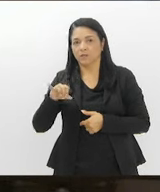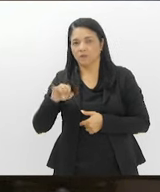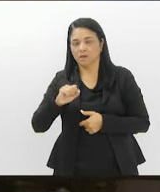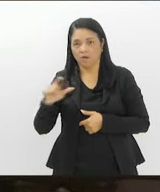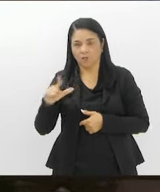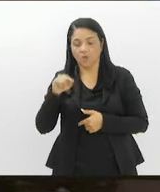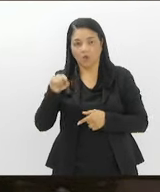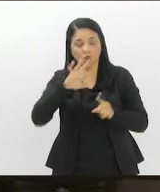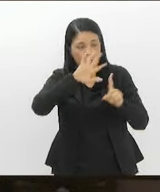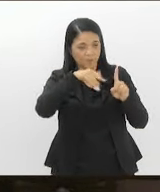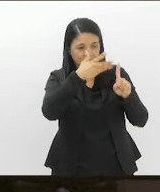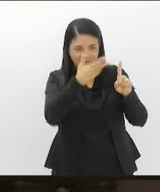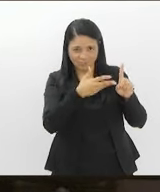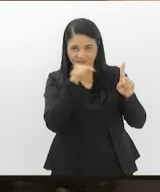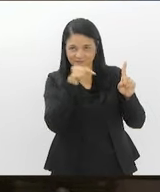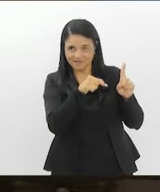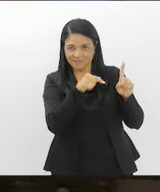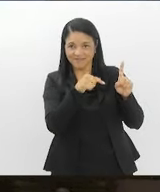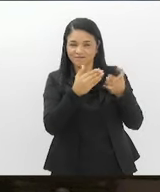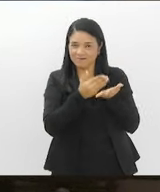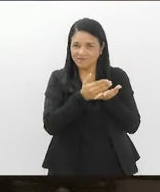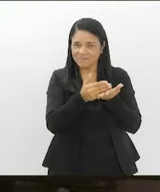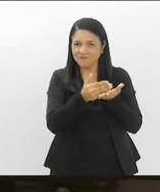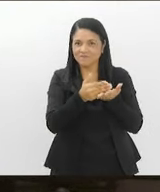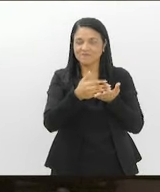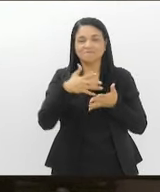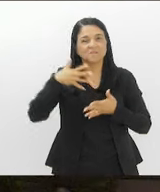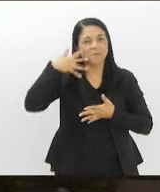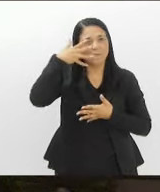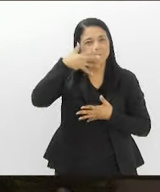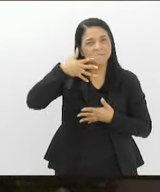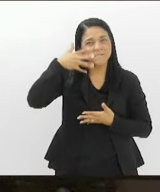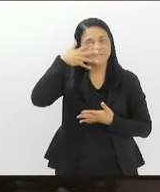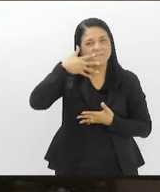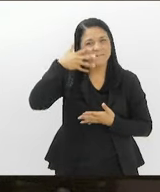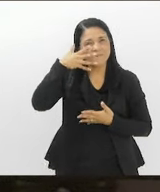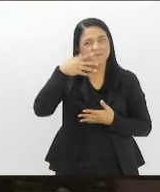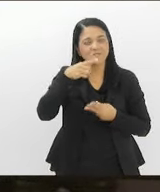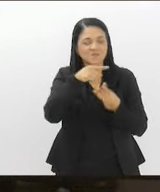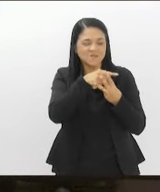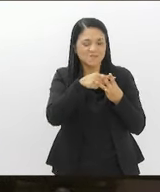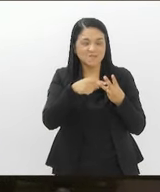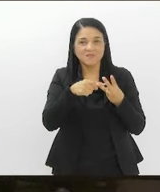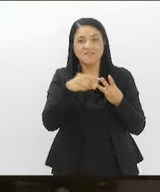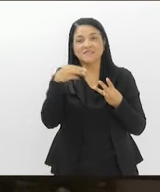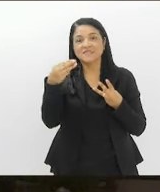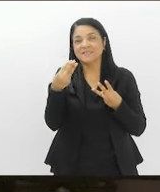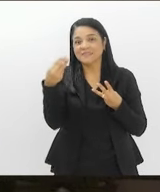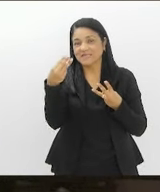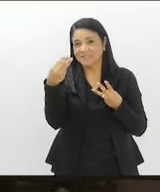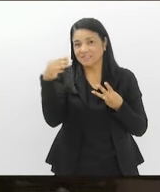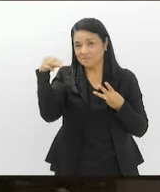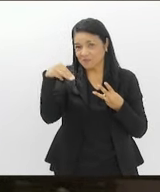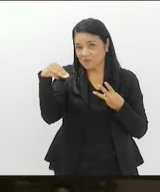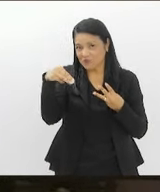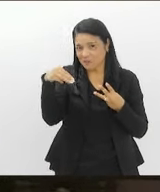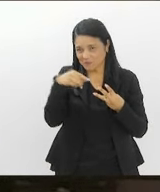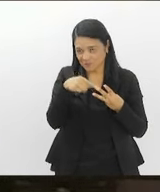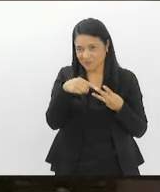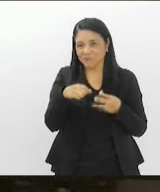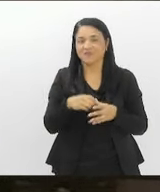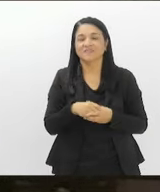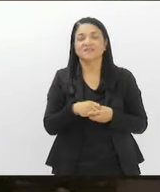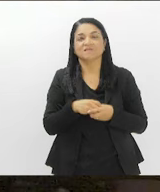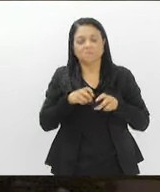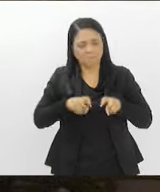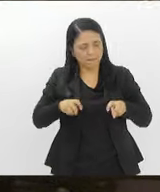homenageado, a gente vai dar início à concessão de fala para uns 3 minutos de apresentação aí de cada componente aqui da